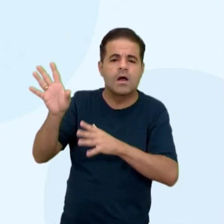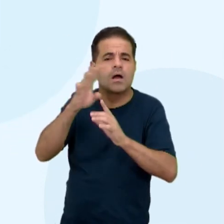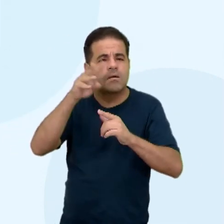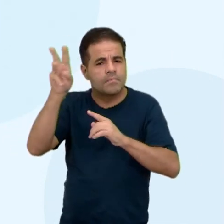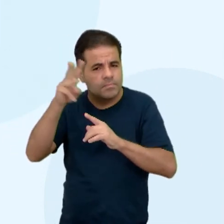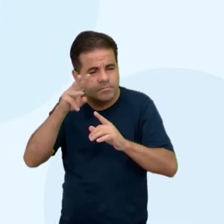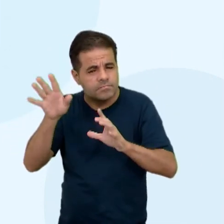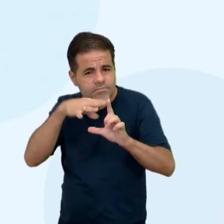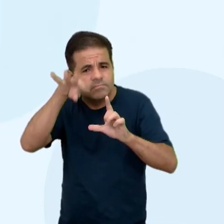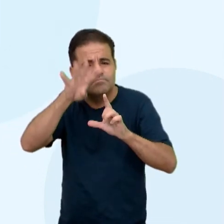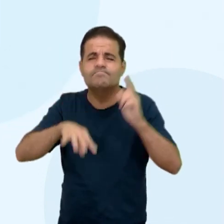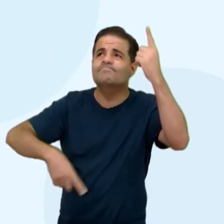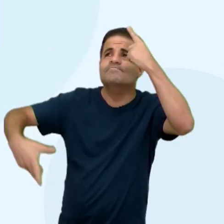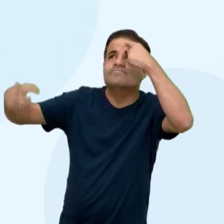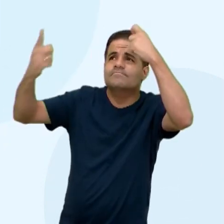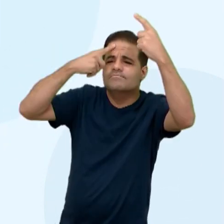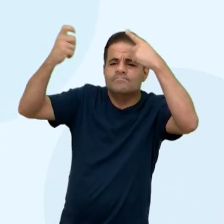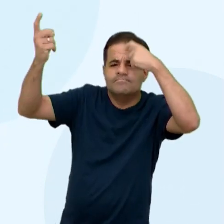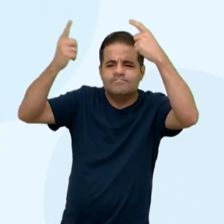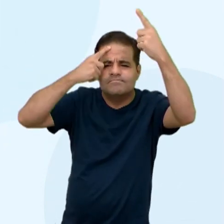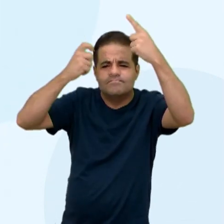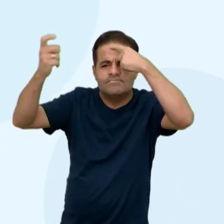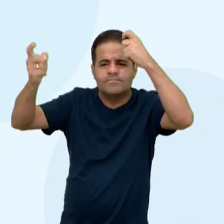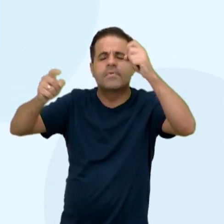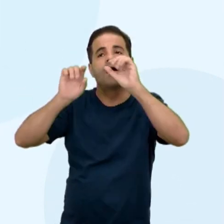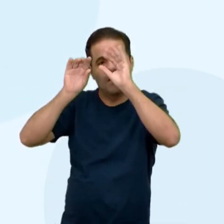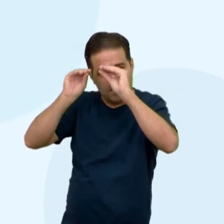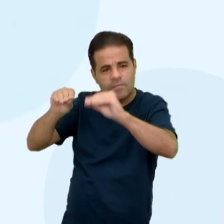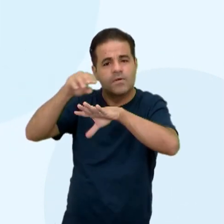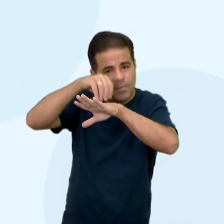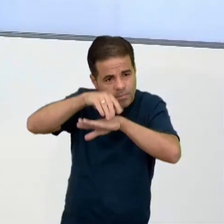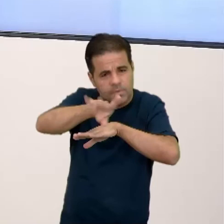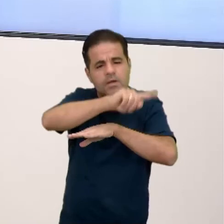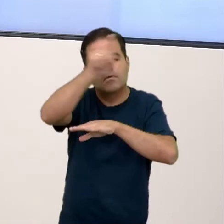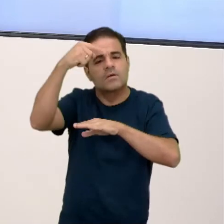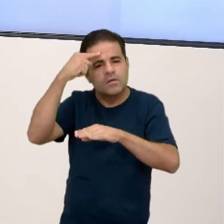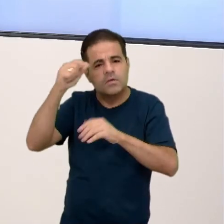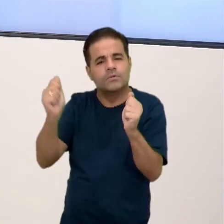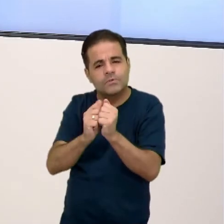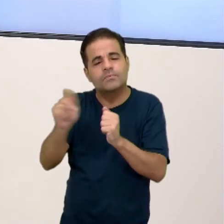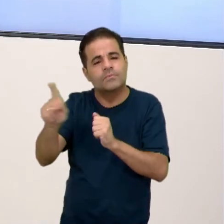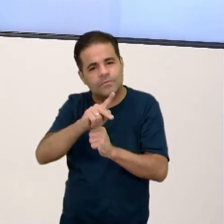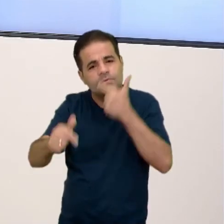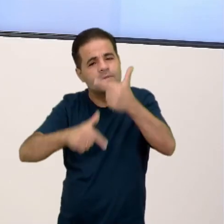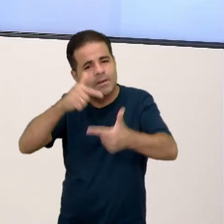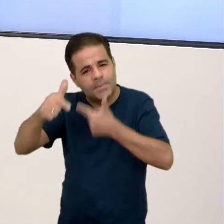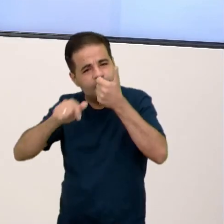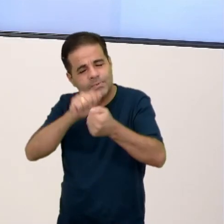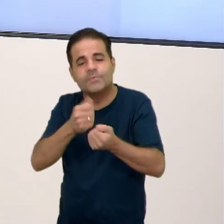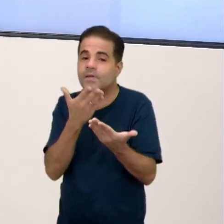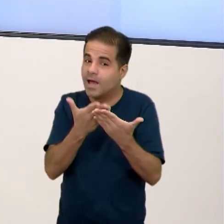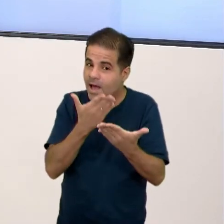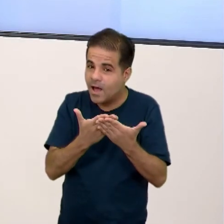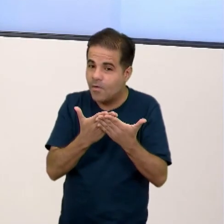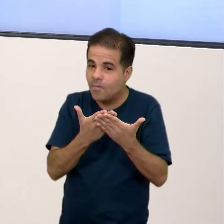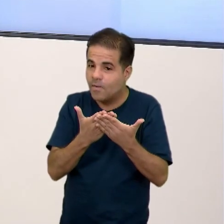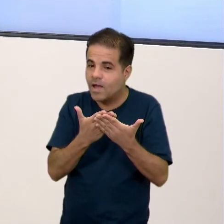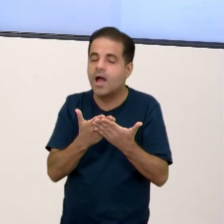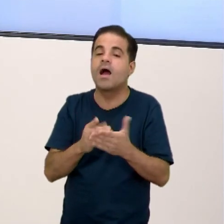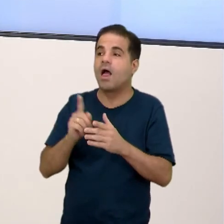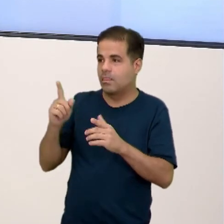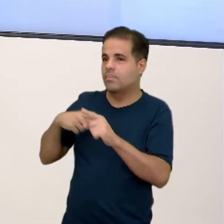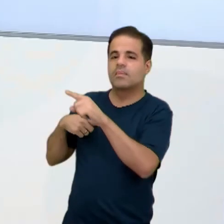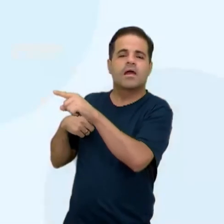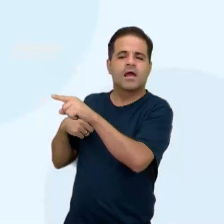coisas aqui. Usem a criatividade, tá certo? Isso é o que fica para vocês e o seu professor trabalhar aí em aula. Tá certo? E aí também nós